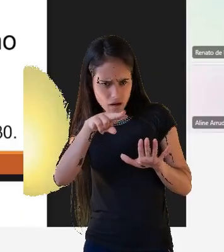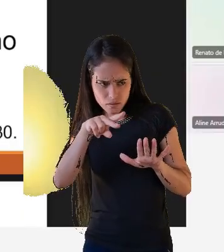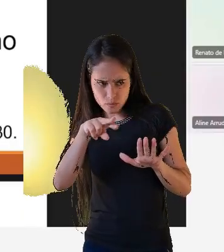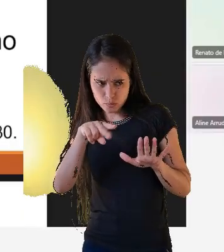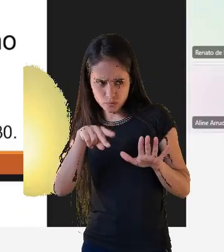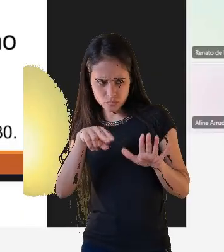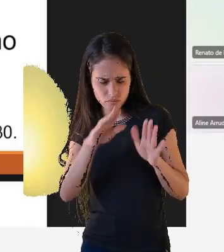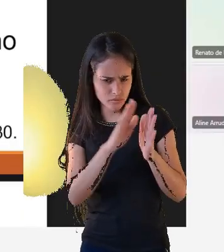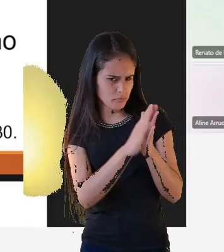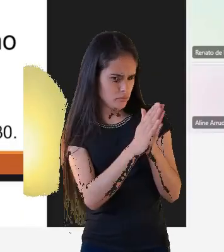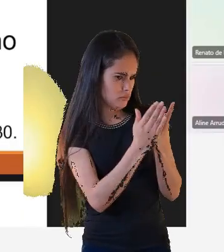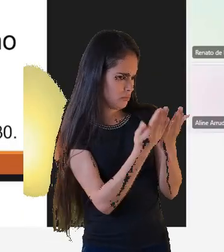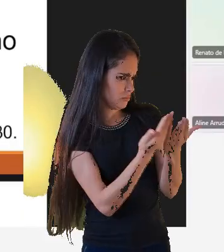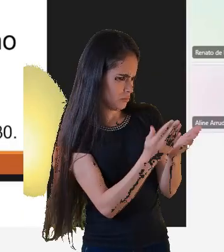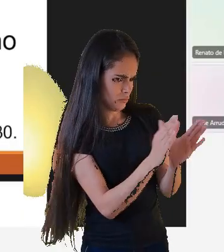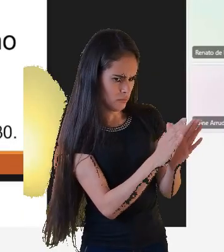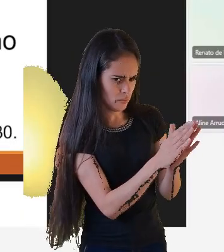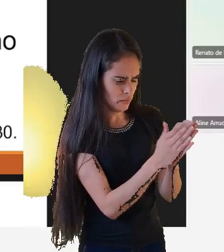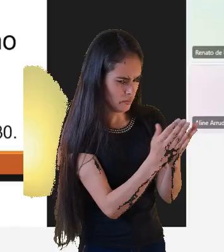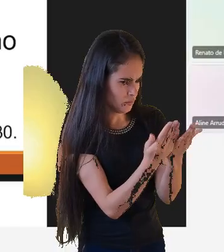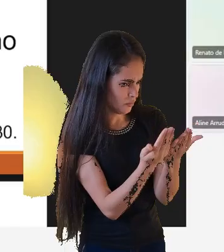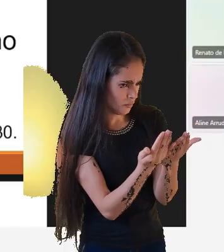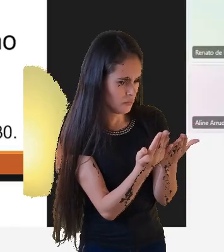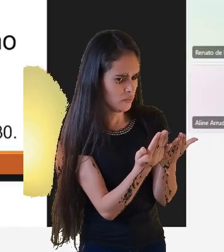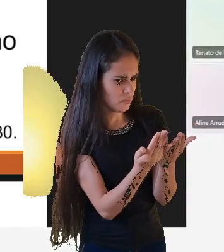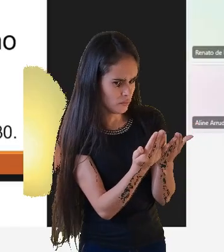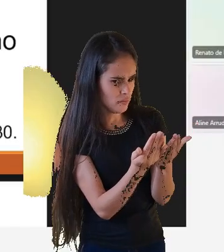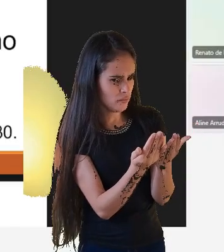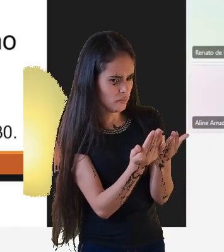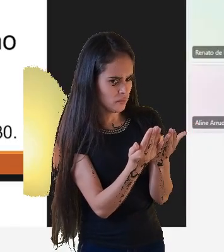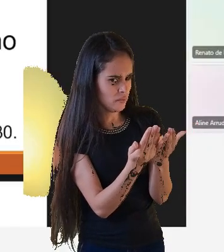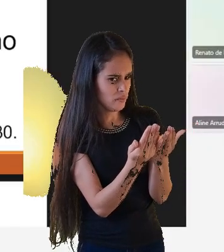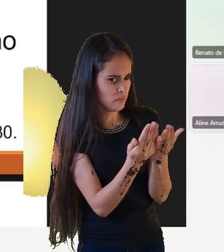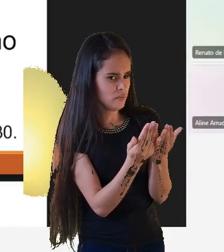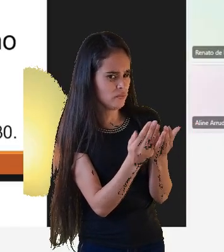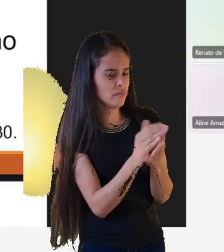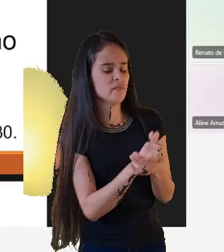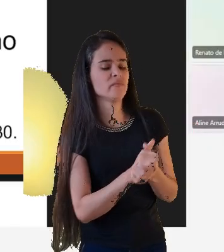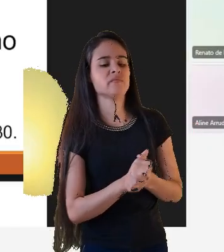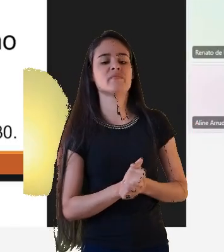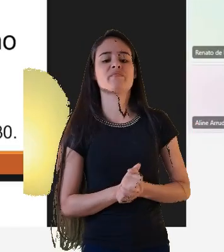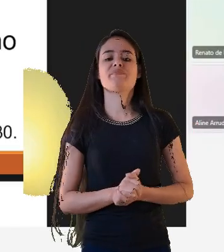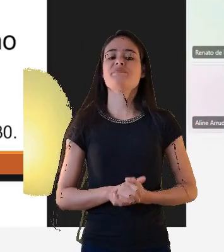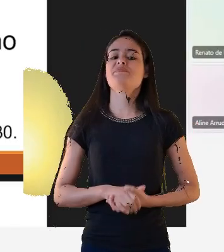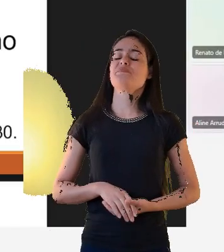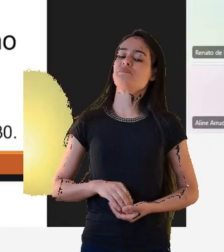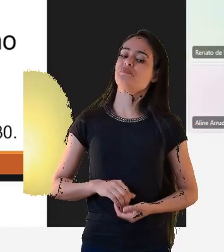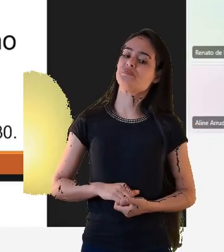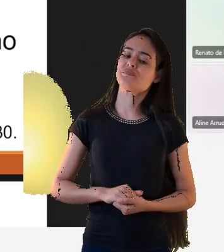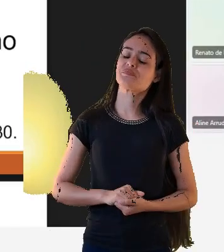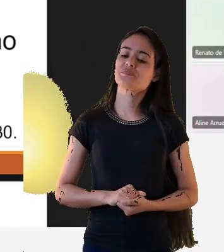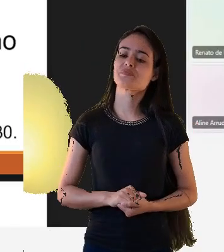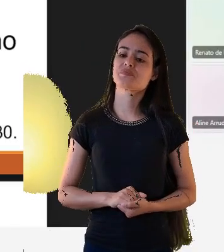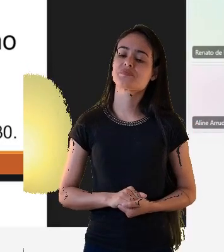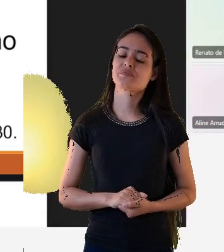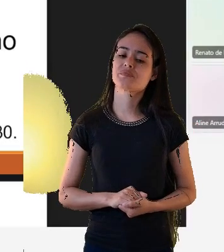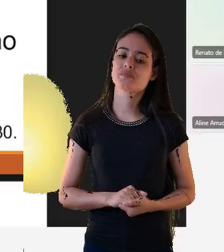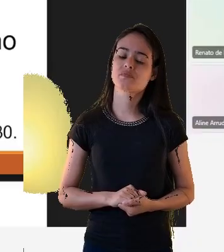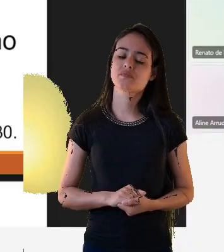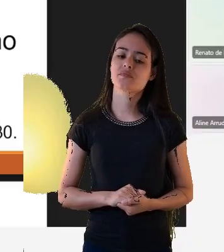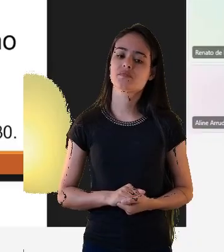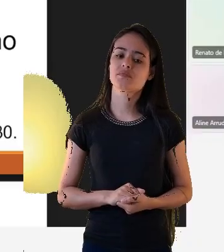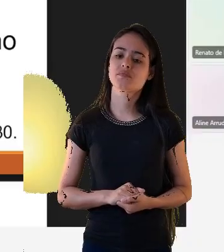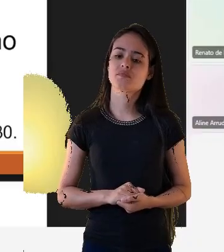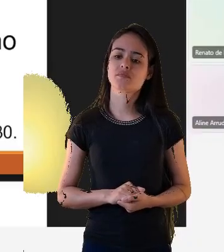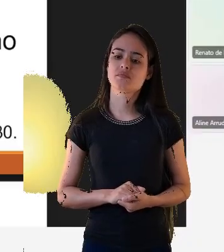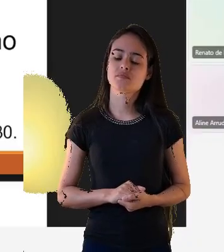Louças de Família, o próprio Quarto de Despejo e tantos outros, né? O próprio